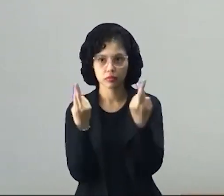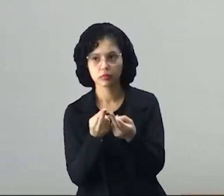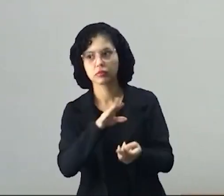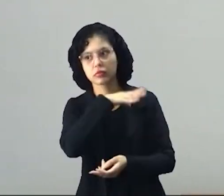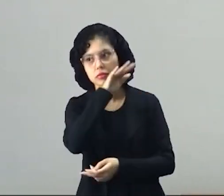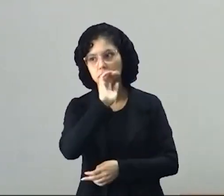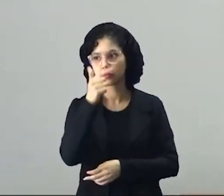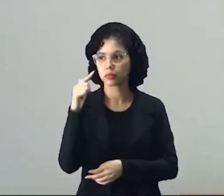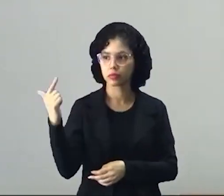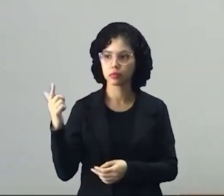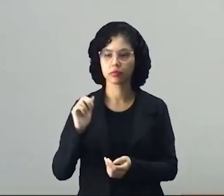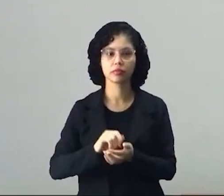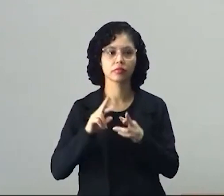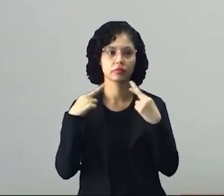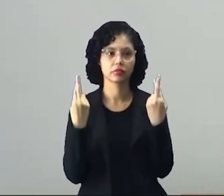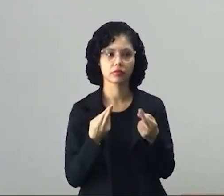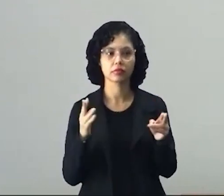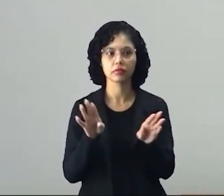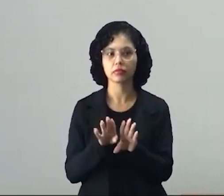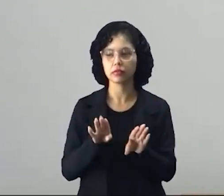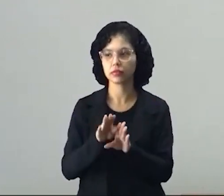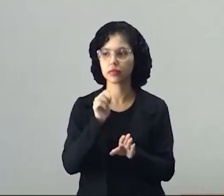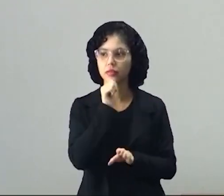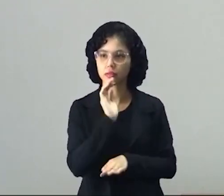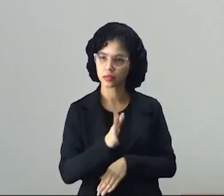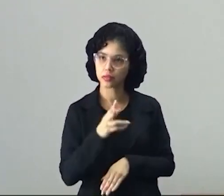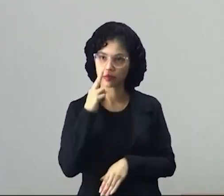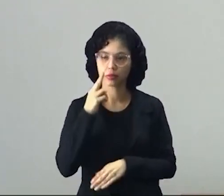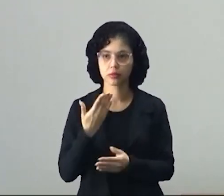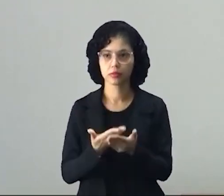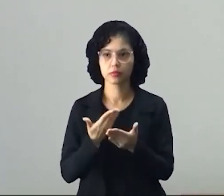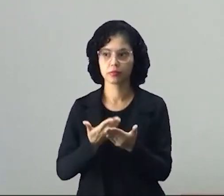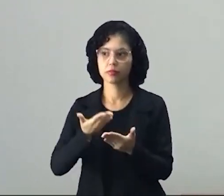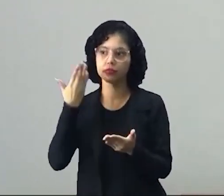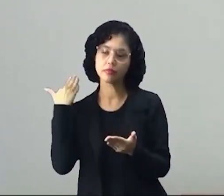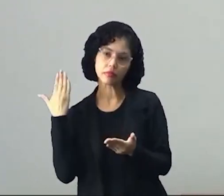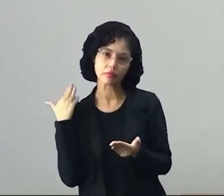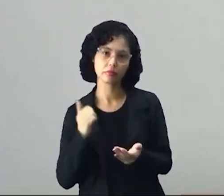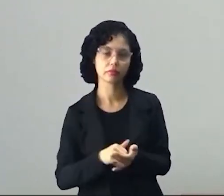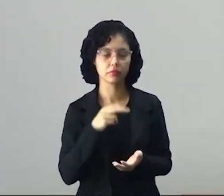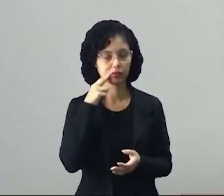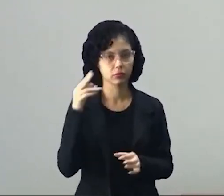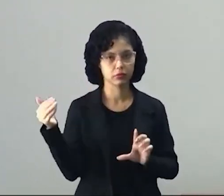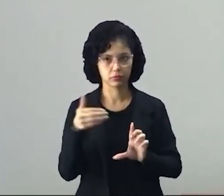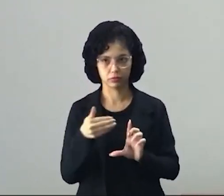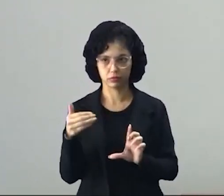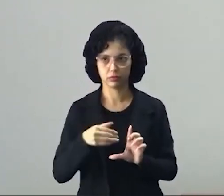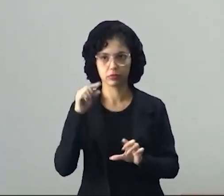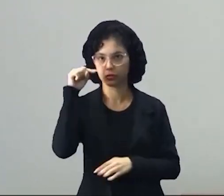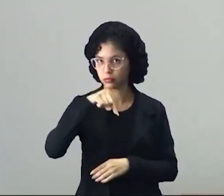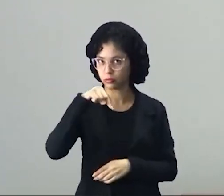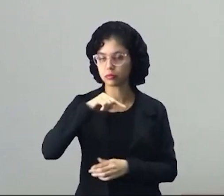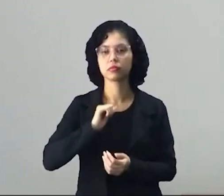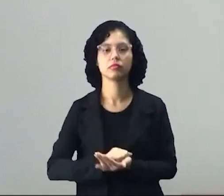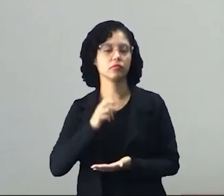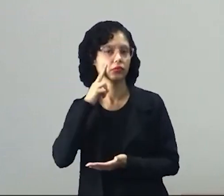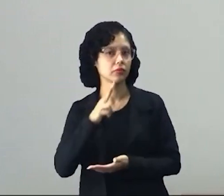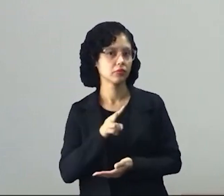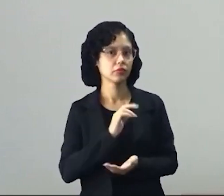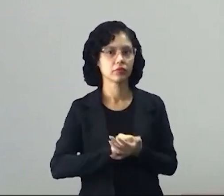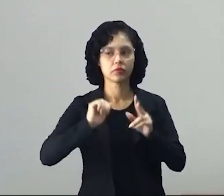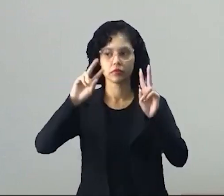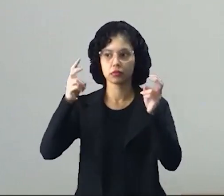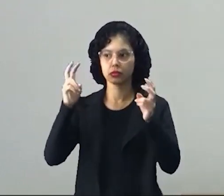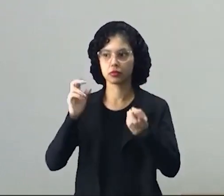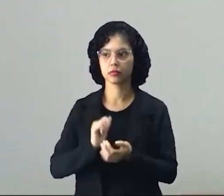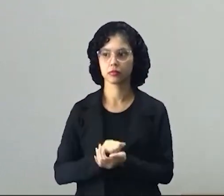animais, outros reinos para ser estudados. A gente já viu na nossa aula passada, se você acessar aqui na plataforma você vai ver, sobre